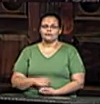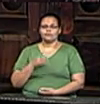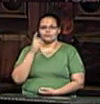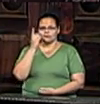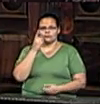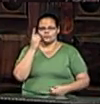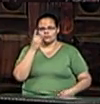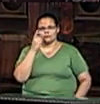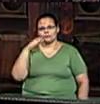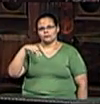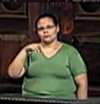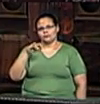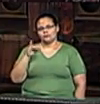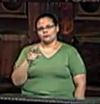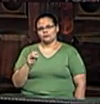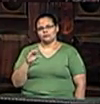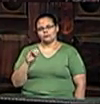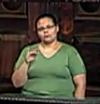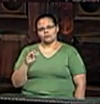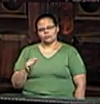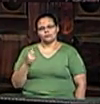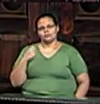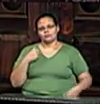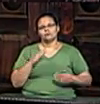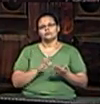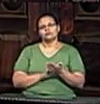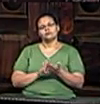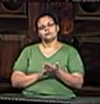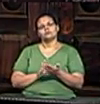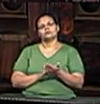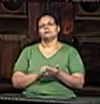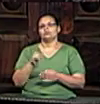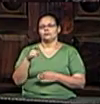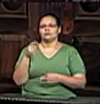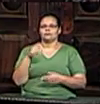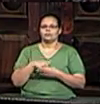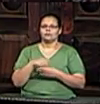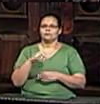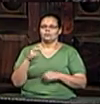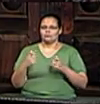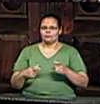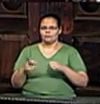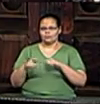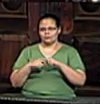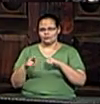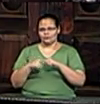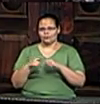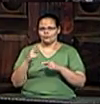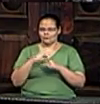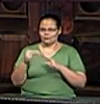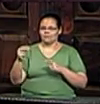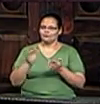Deputado Márcio Canella, que preside, parabéns pela eleição de Vossa Excelência em Belford Roxo.